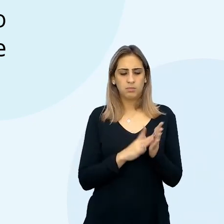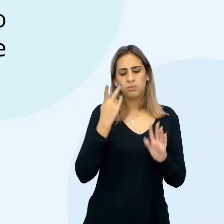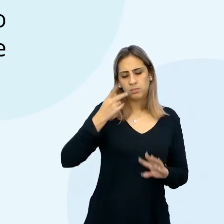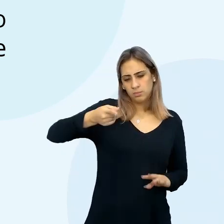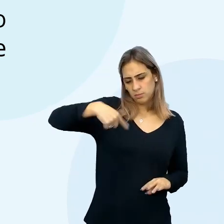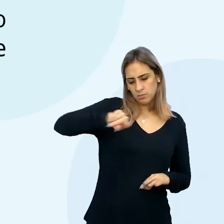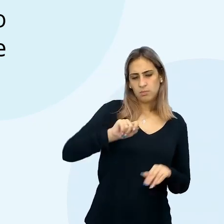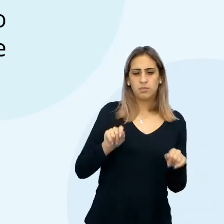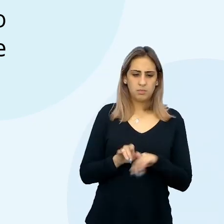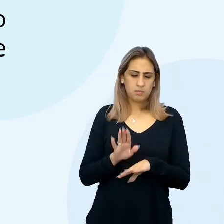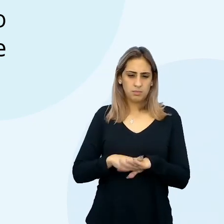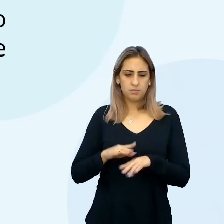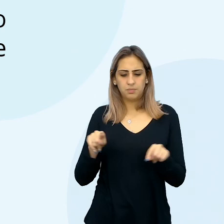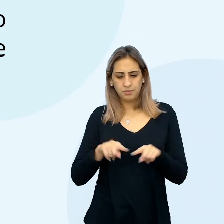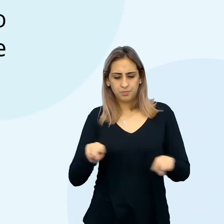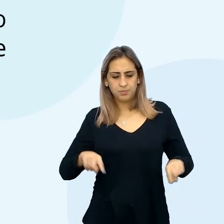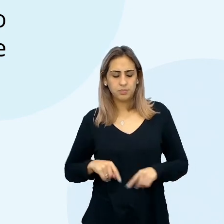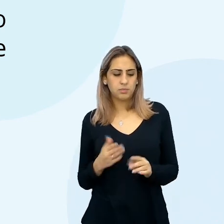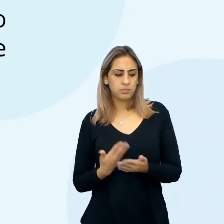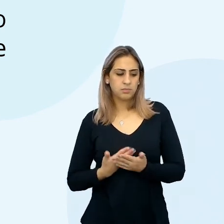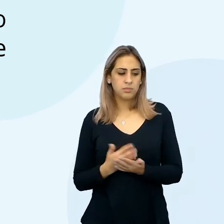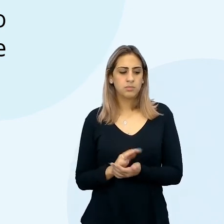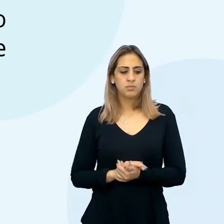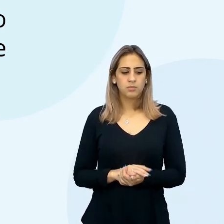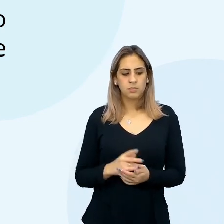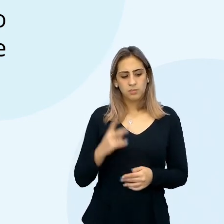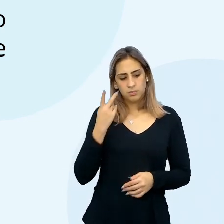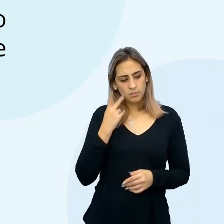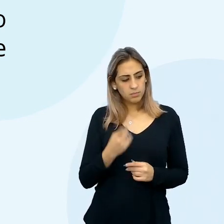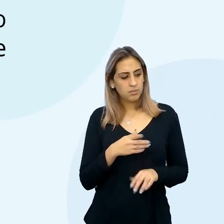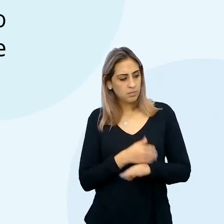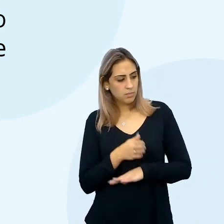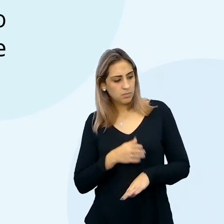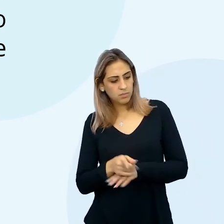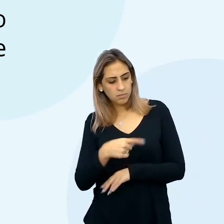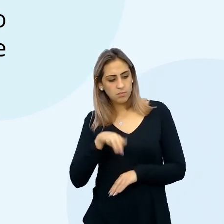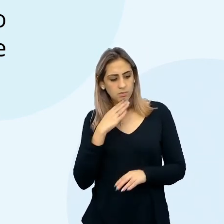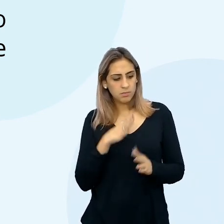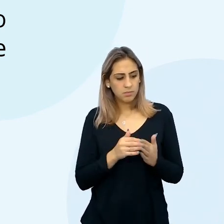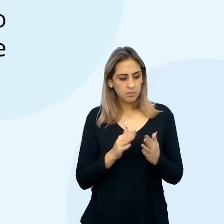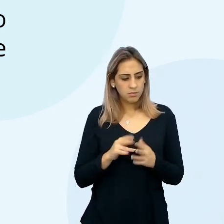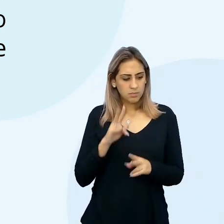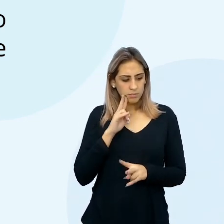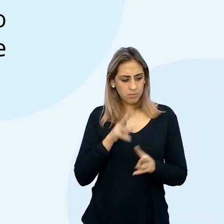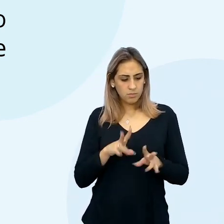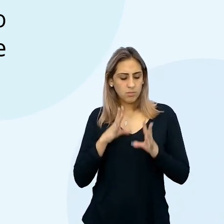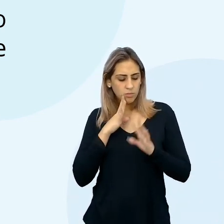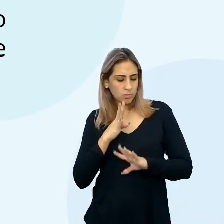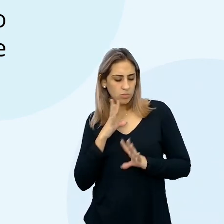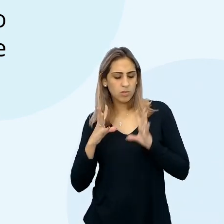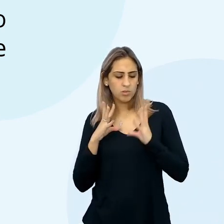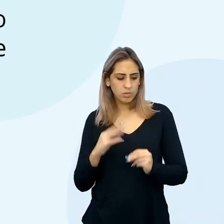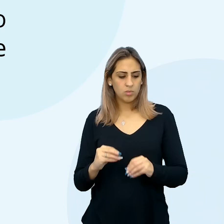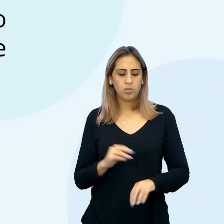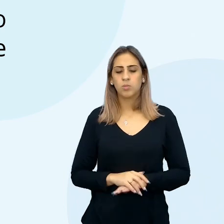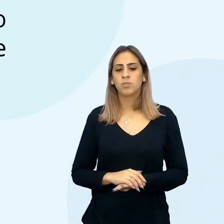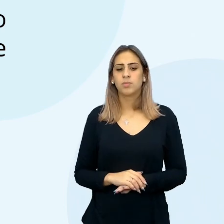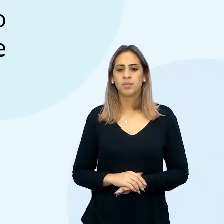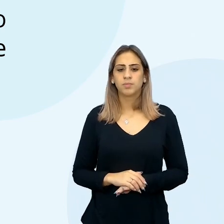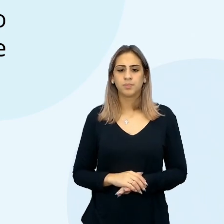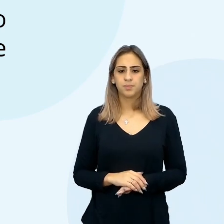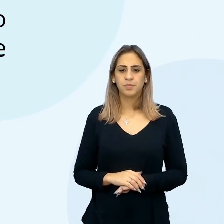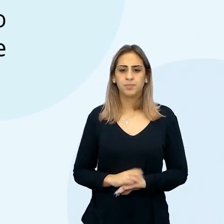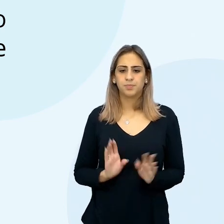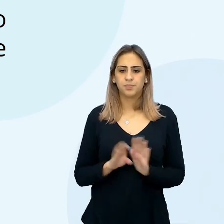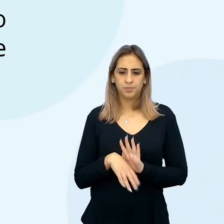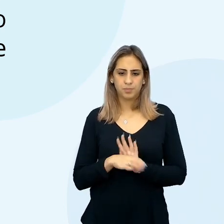vocês realizarem em sala de aula, que pede que vocês observem o panóptico, conheçam o conceito de panóptico que